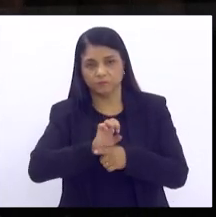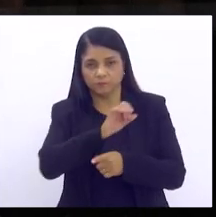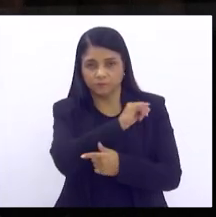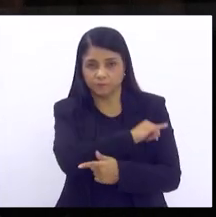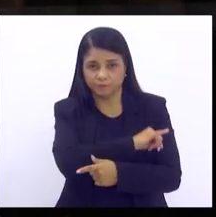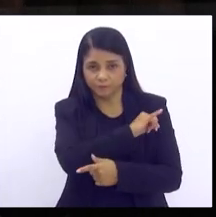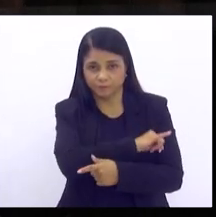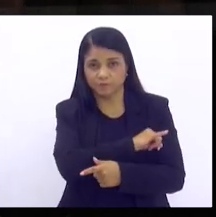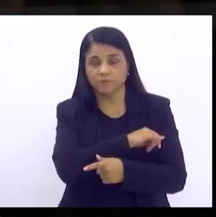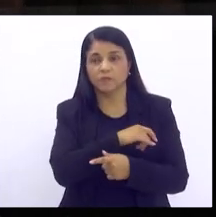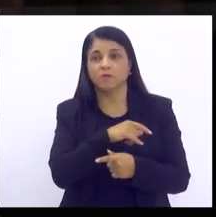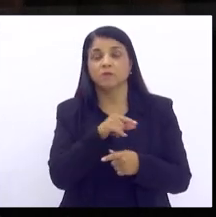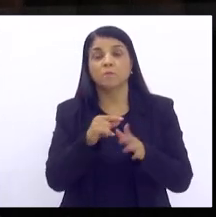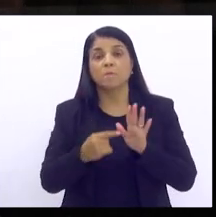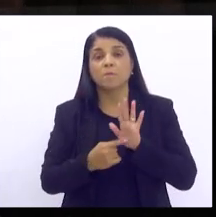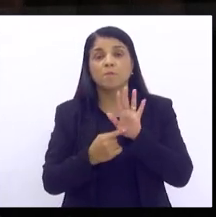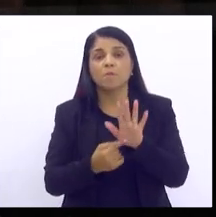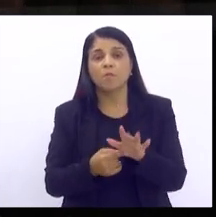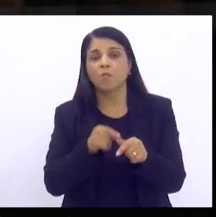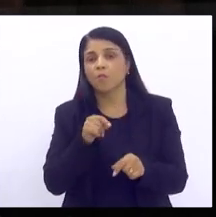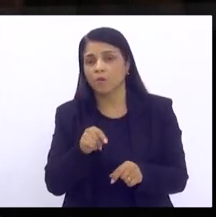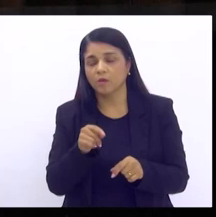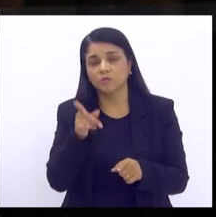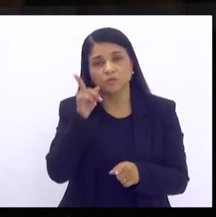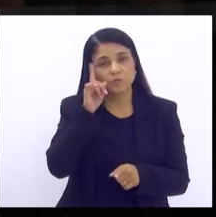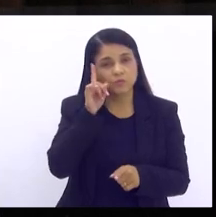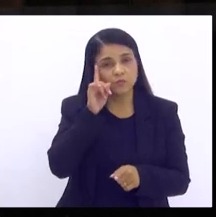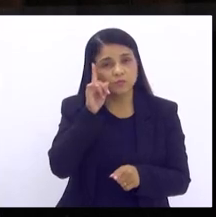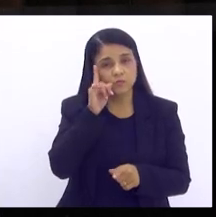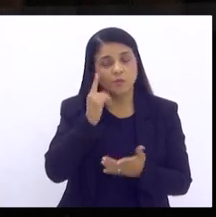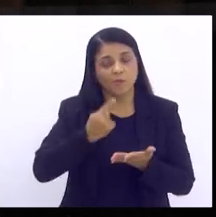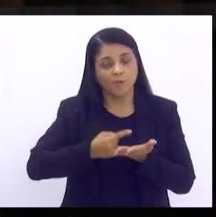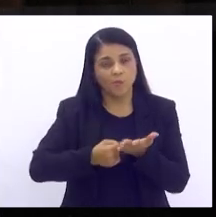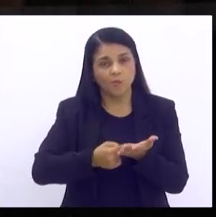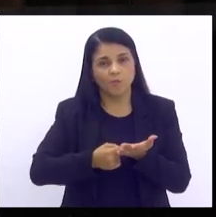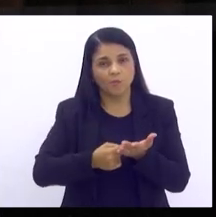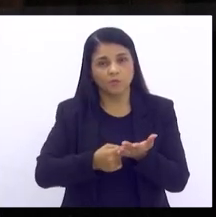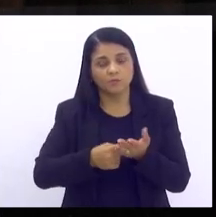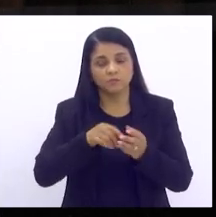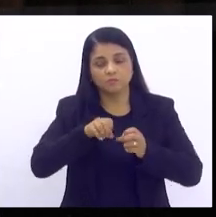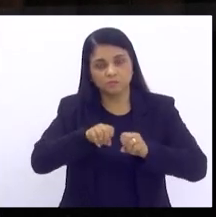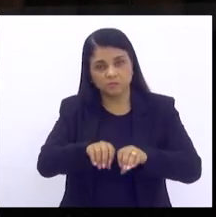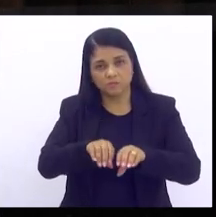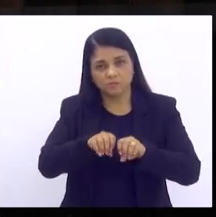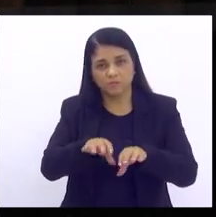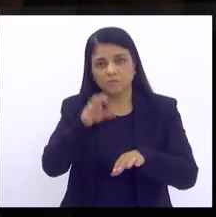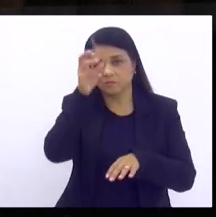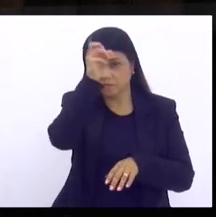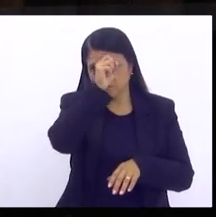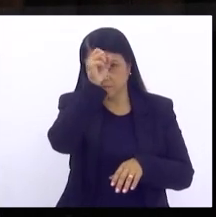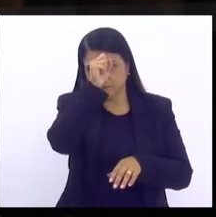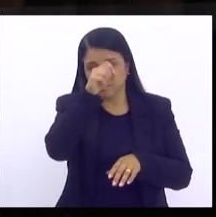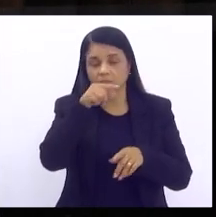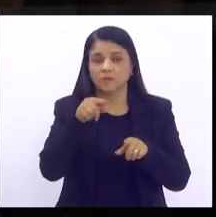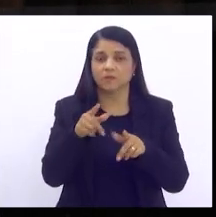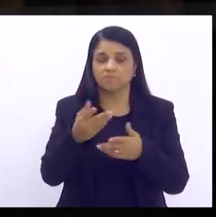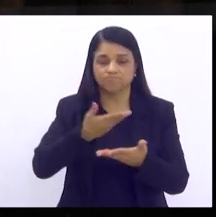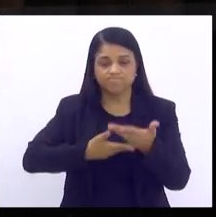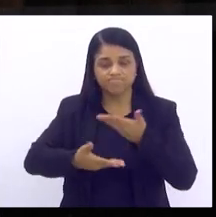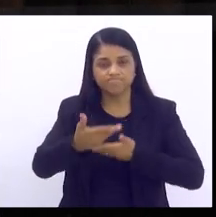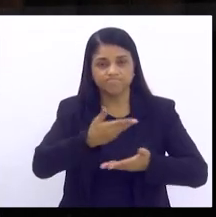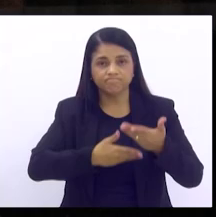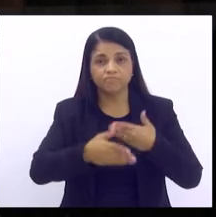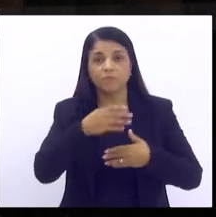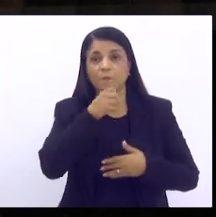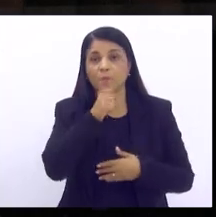Janeiro, que demonstram a cada dia o compromisso em ensinar e aprender enquanto ensinam, como diz